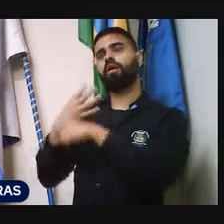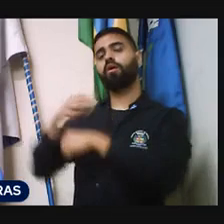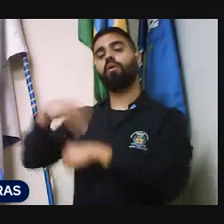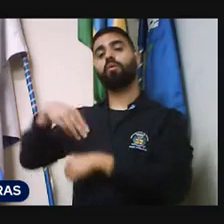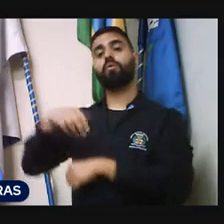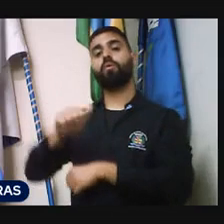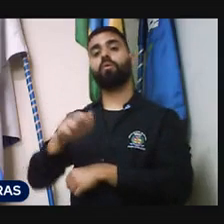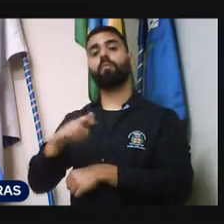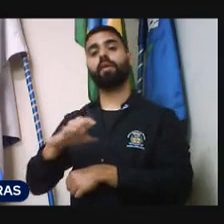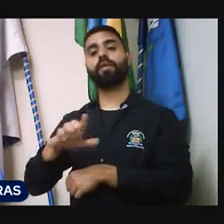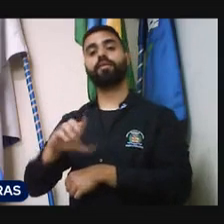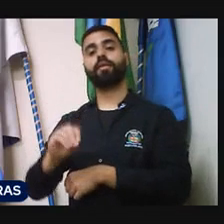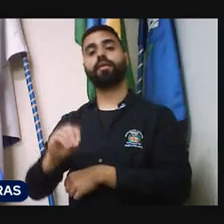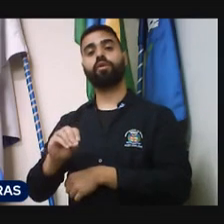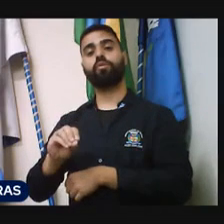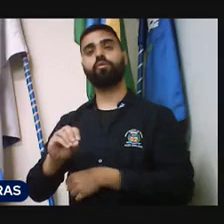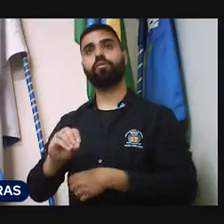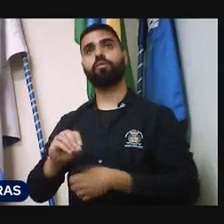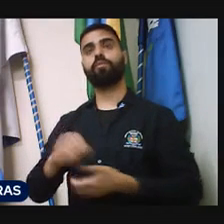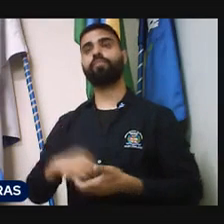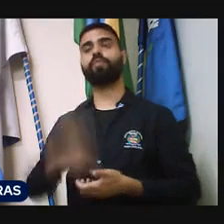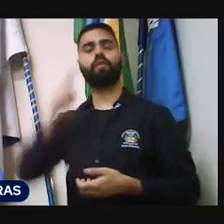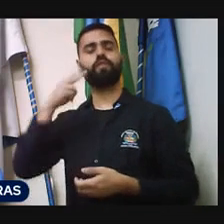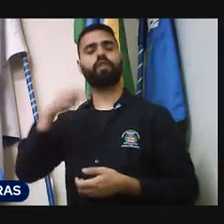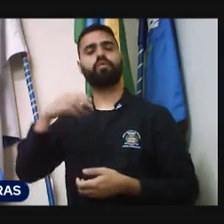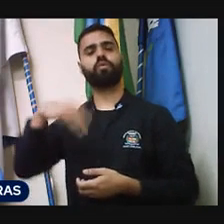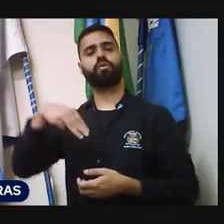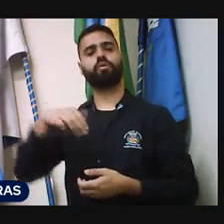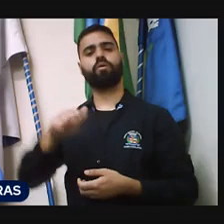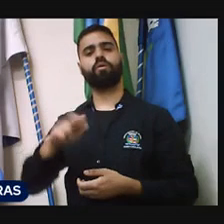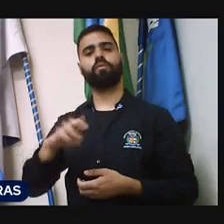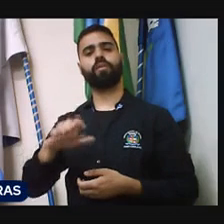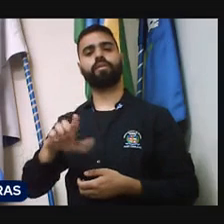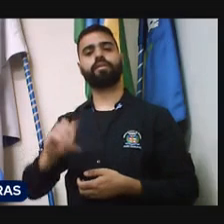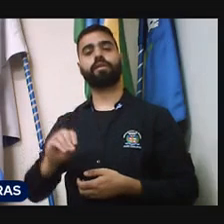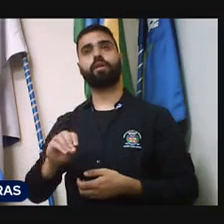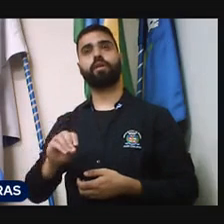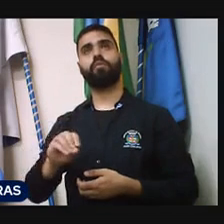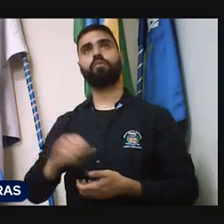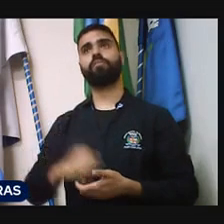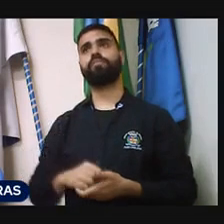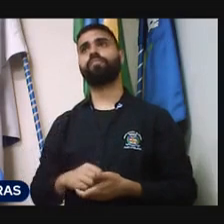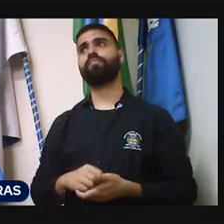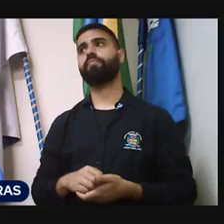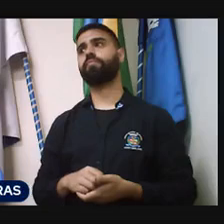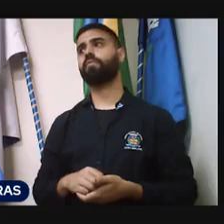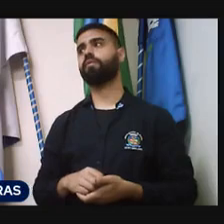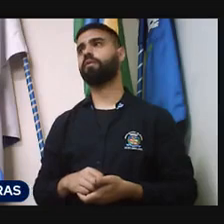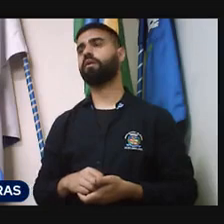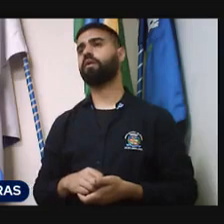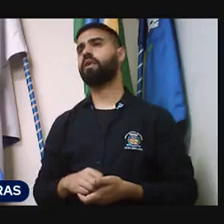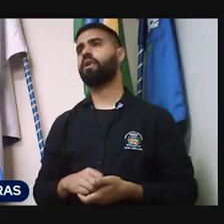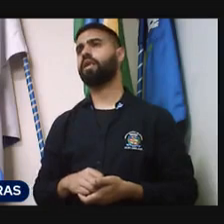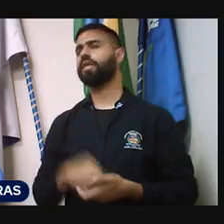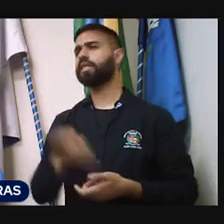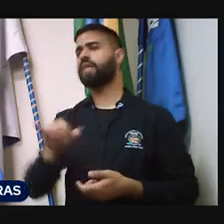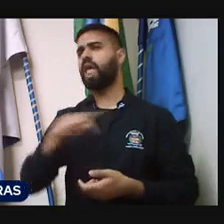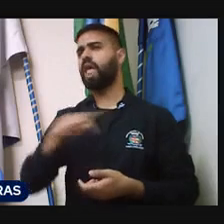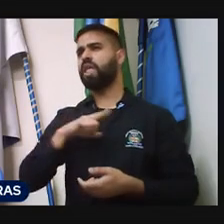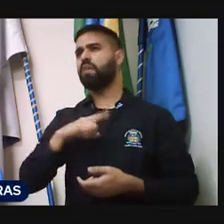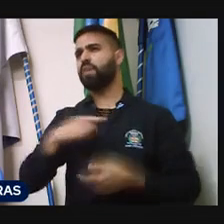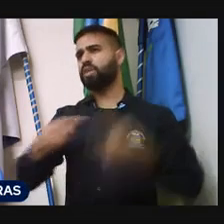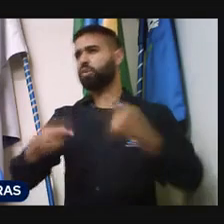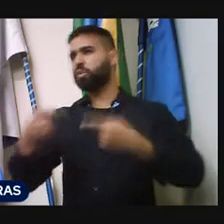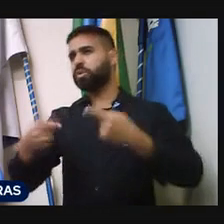Marcelo Vereador Marcelo do Didi Marcelo de Santa Isabel em momento de discussão como essa o Marcelo na hora até o fim